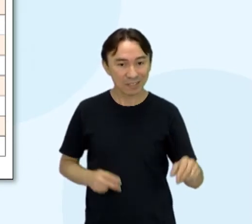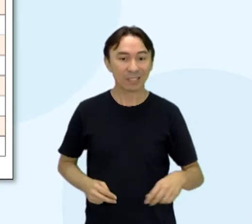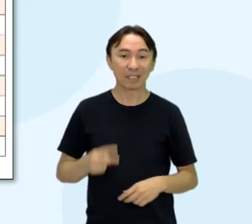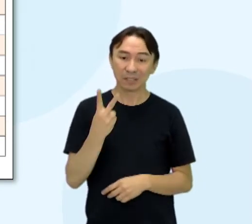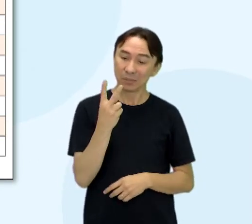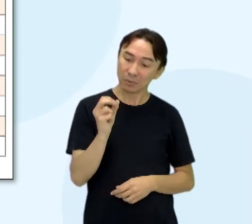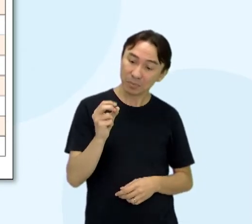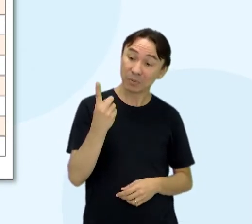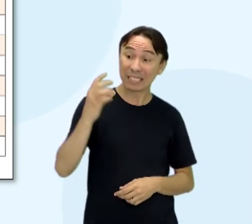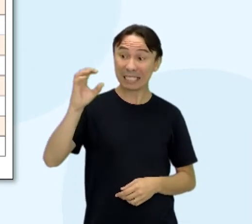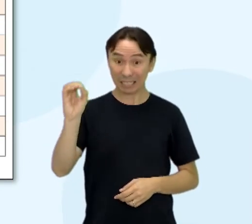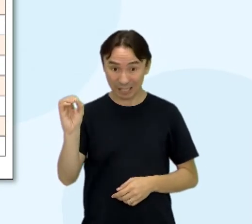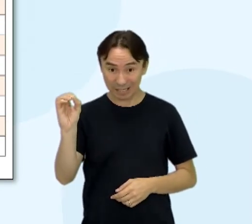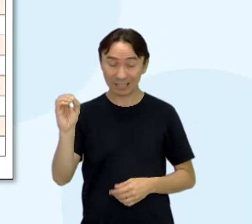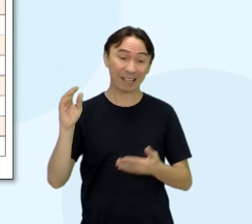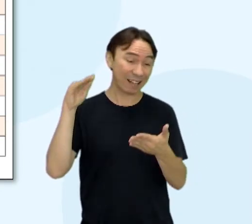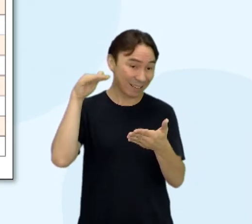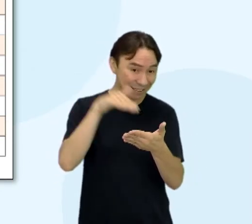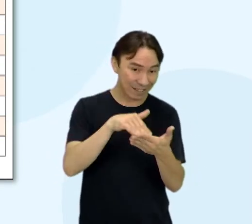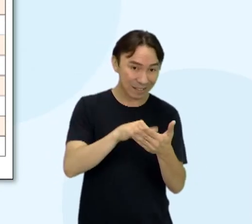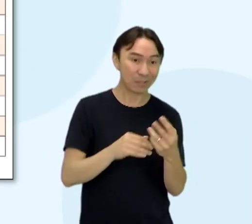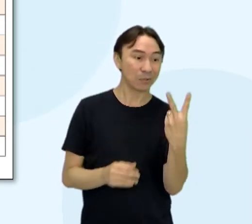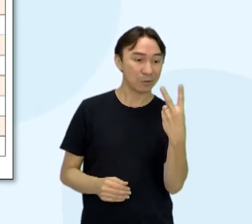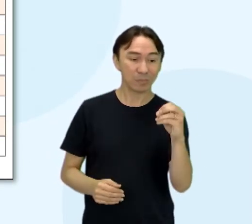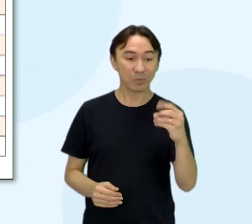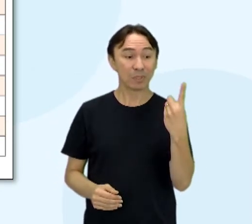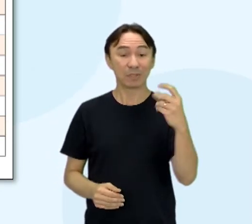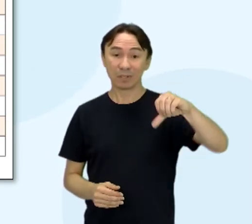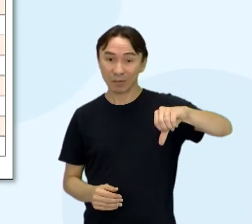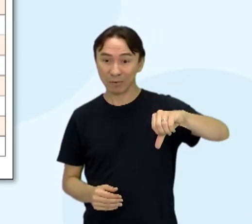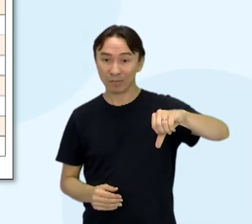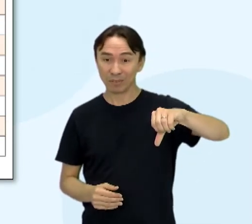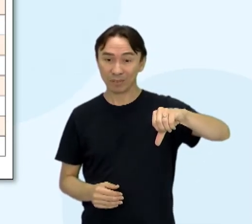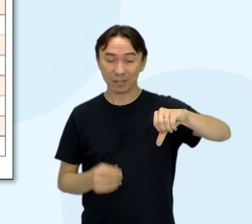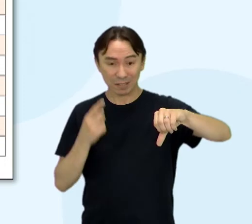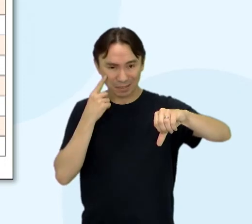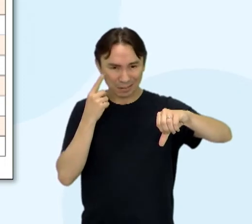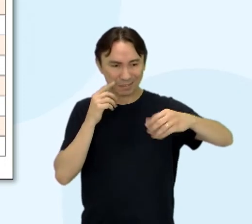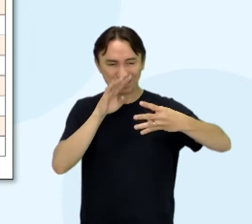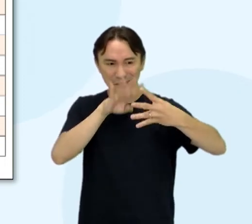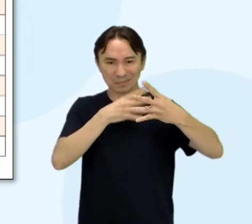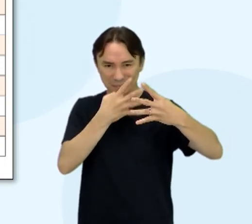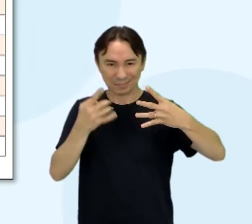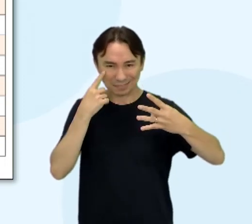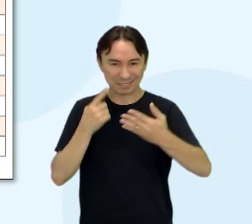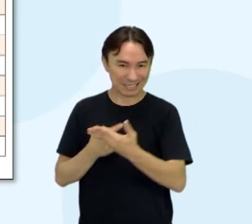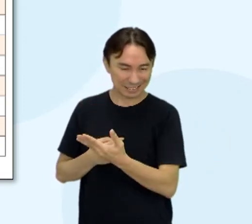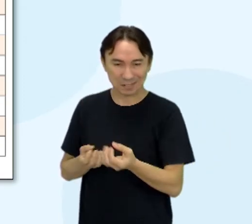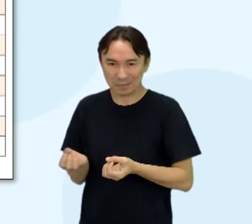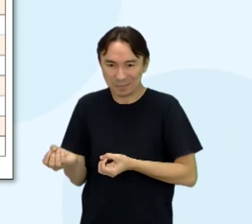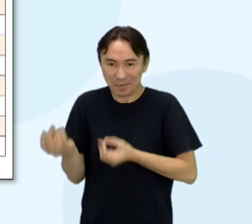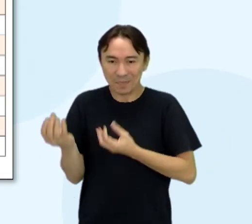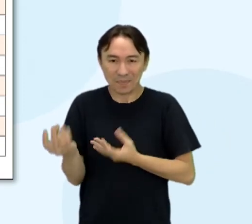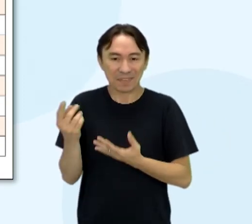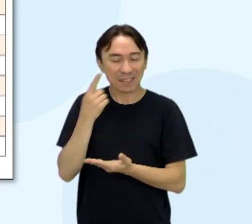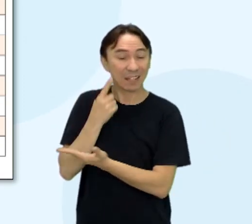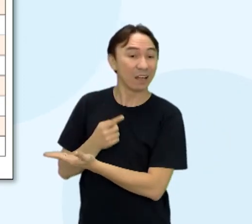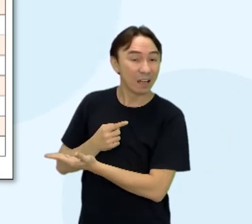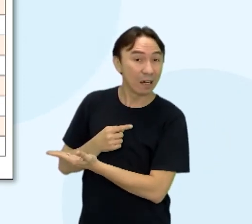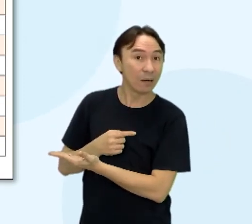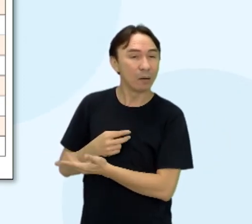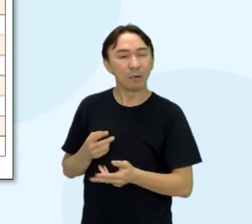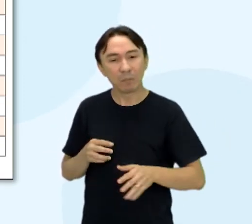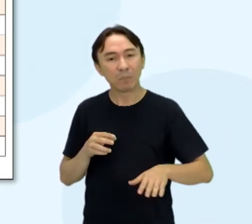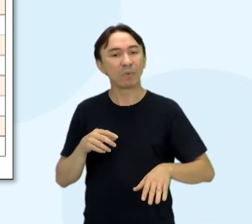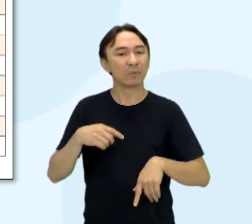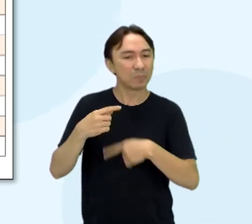2010 a 2019, tá? Aparecem aí os dados na tabela. Perceba que em algum momento, tá, o que acontece? Ele